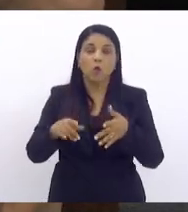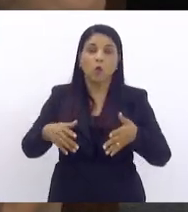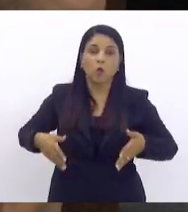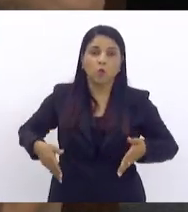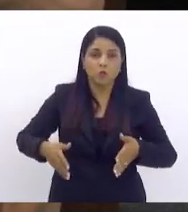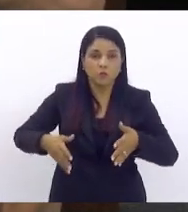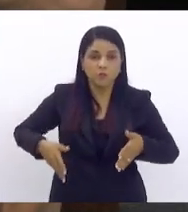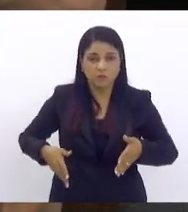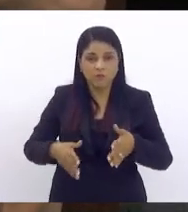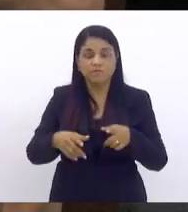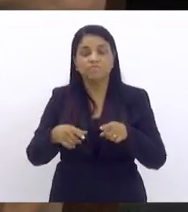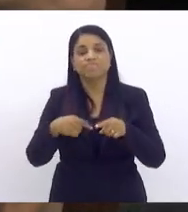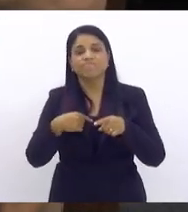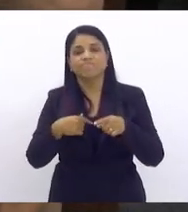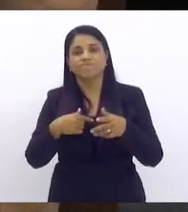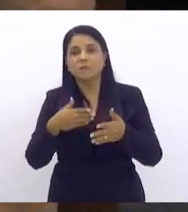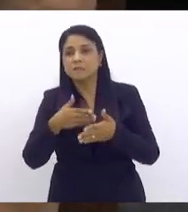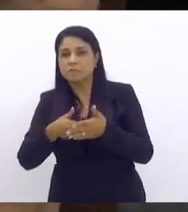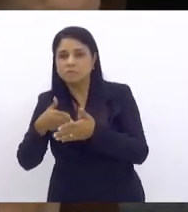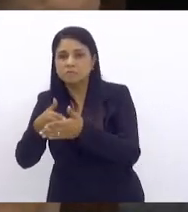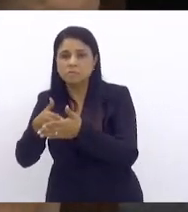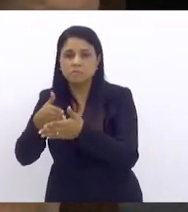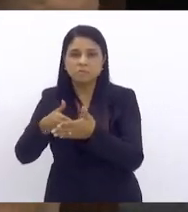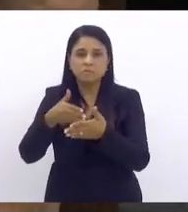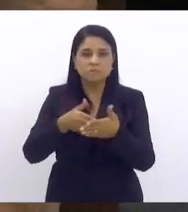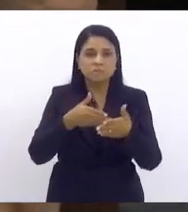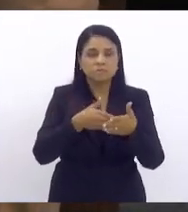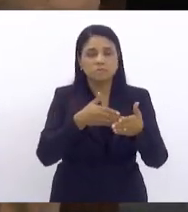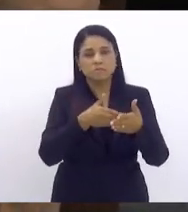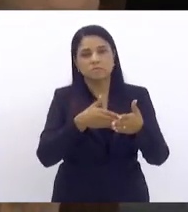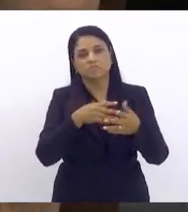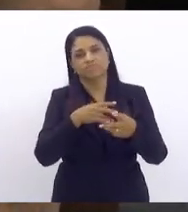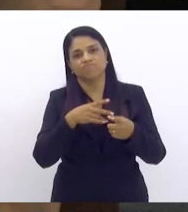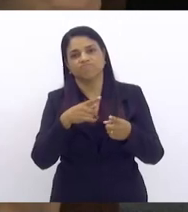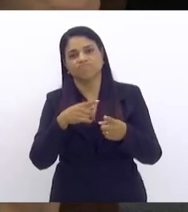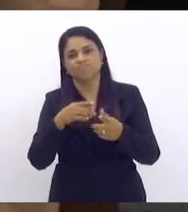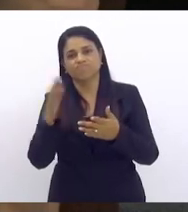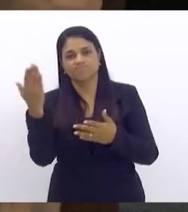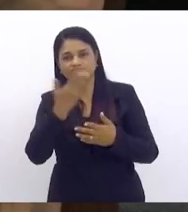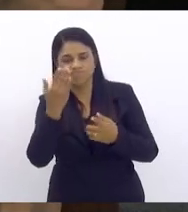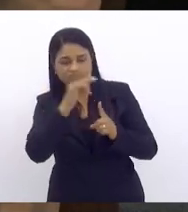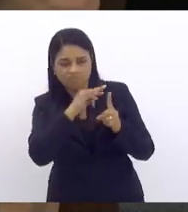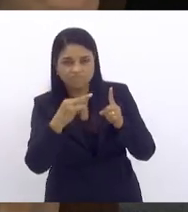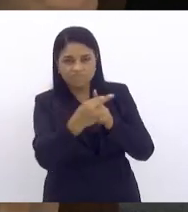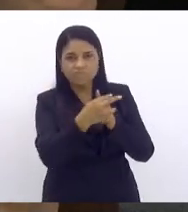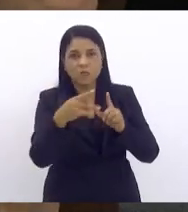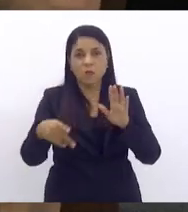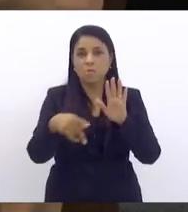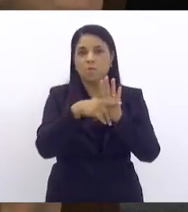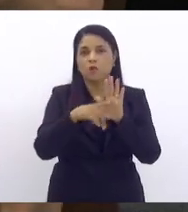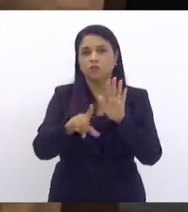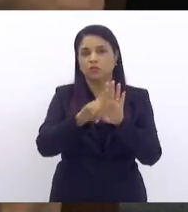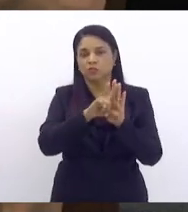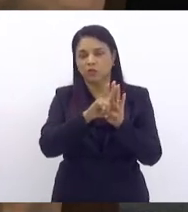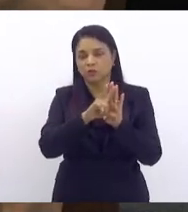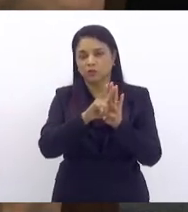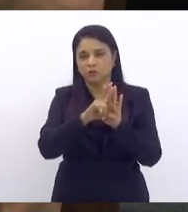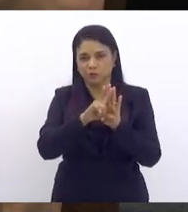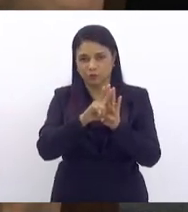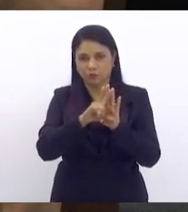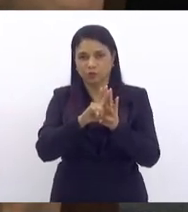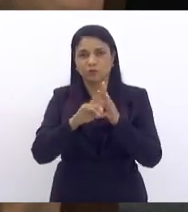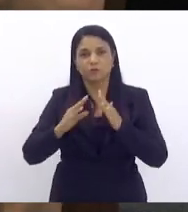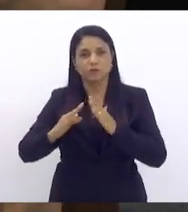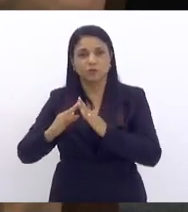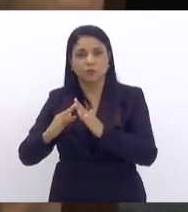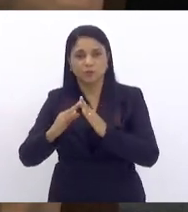ficam inviabilizadas e invisibilizadas diante de projetos que deveriam ser de